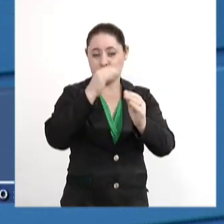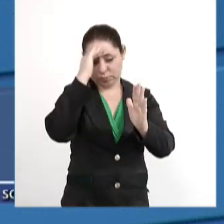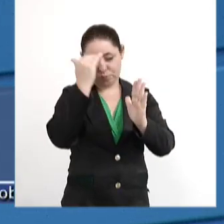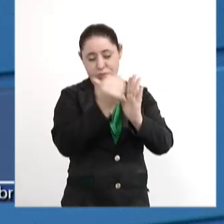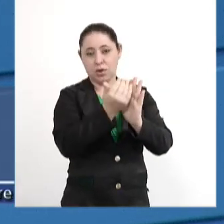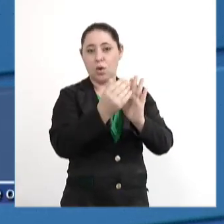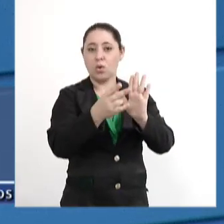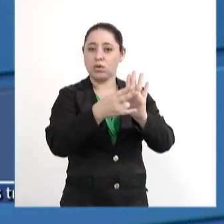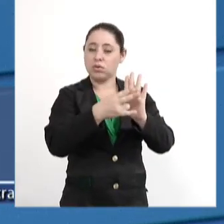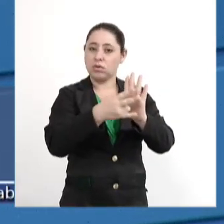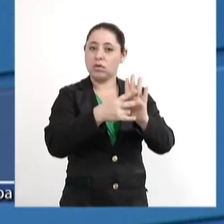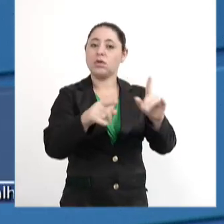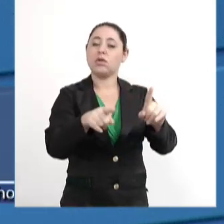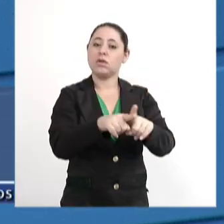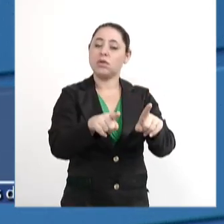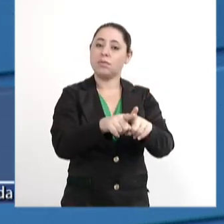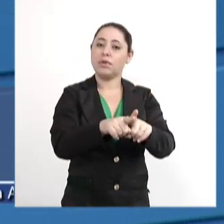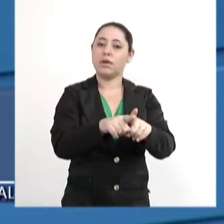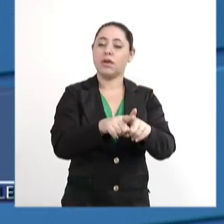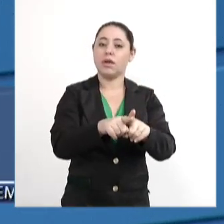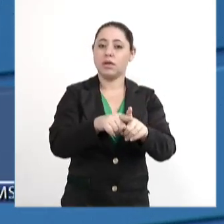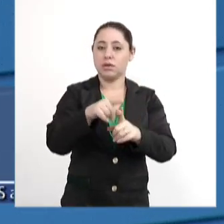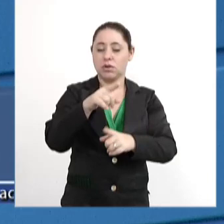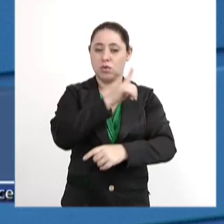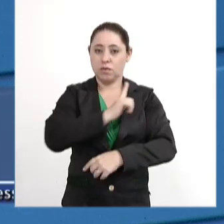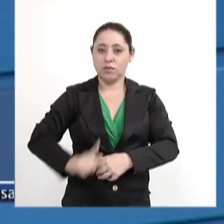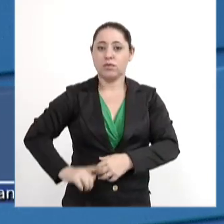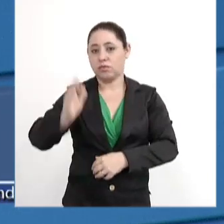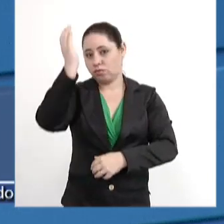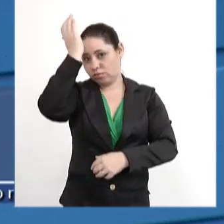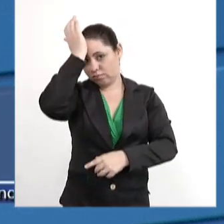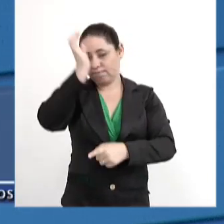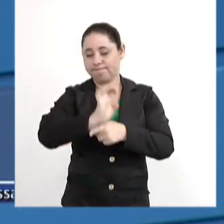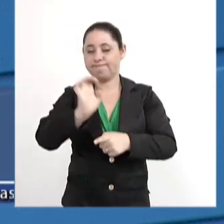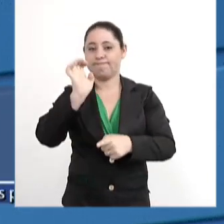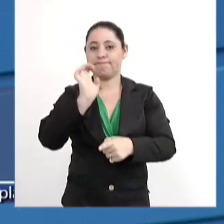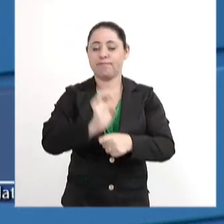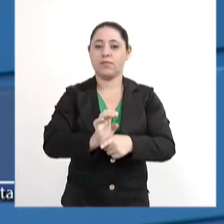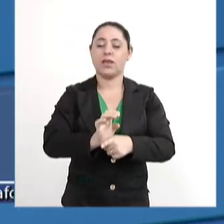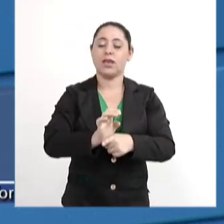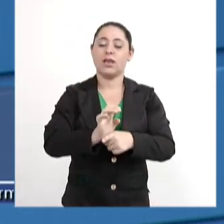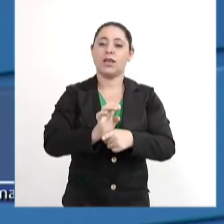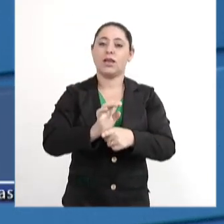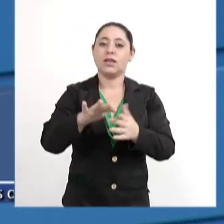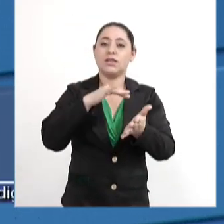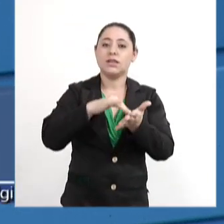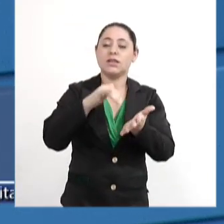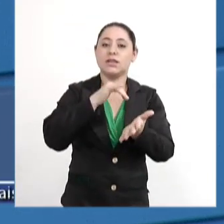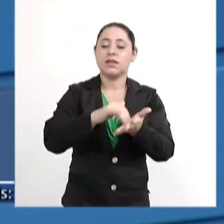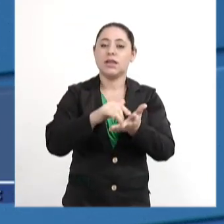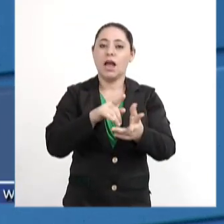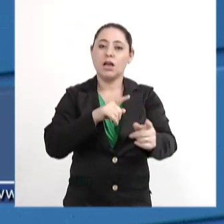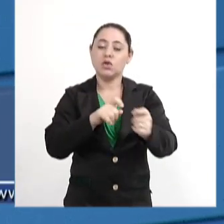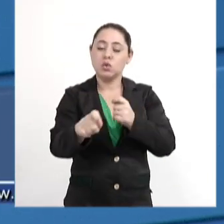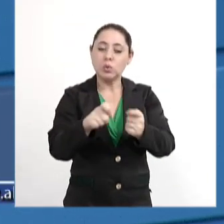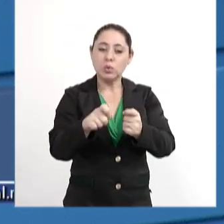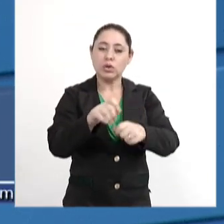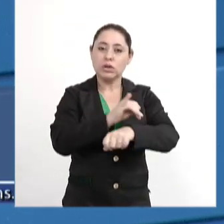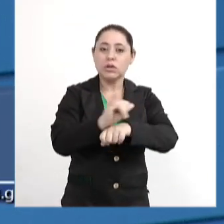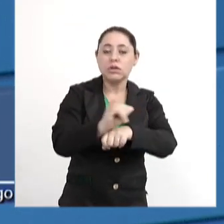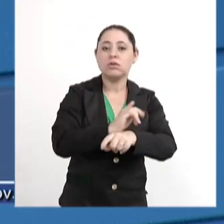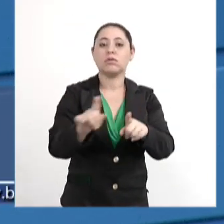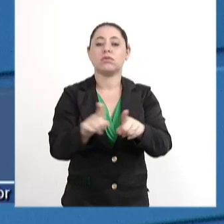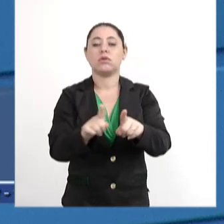plenário, seja encaminhado expediente ao excelentíssimo senhor Reinaldo Zambujo, governador do Estado, ao senhor Murilo Zawid, secretário de Estado de Infraestrutura, ao senhor